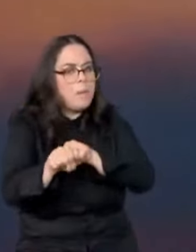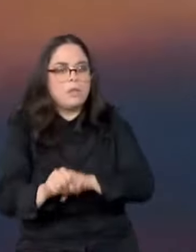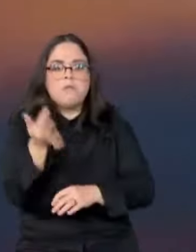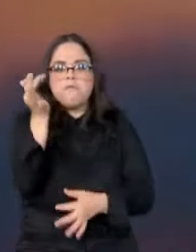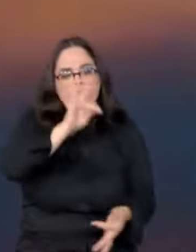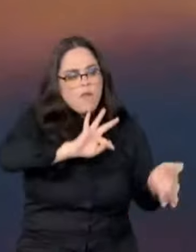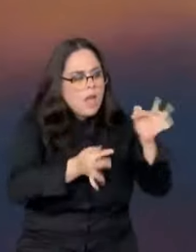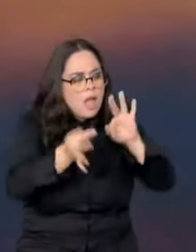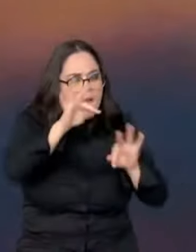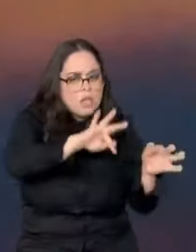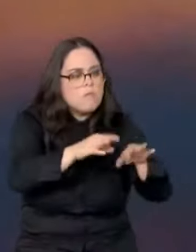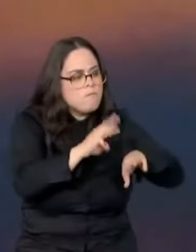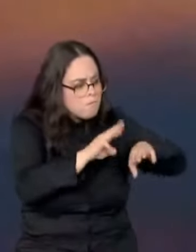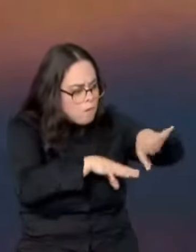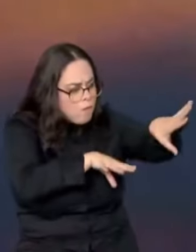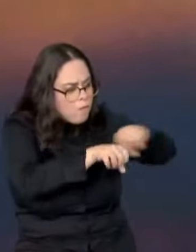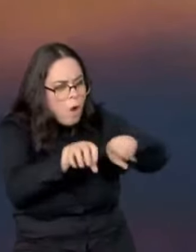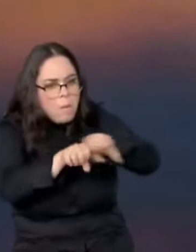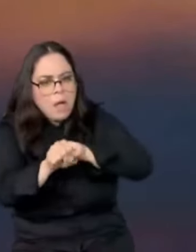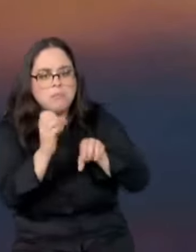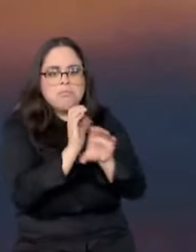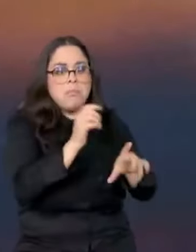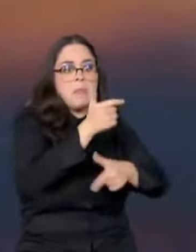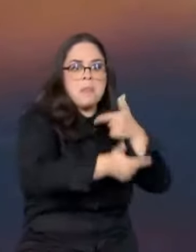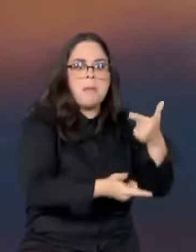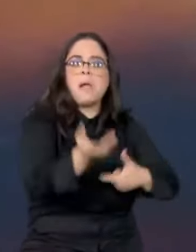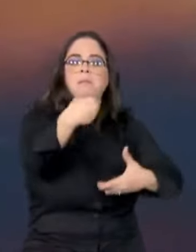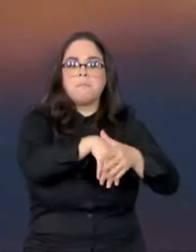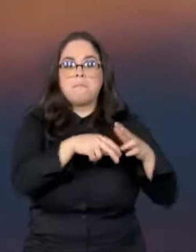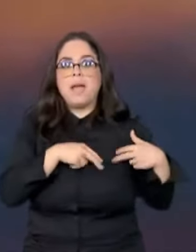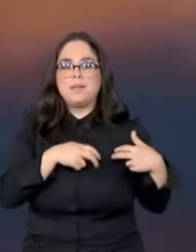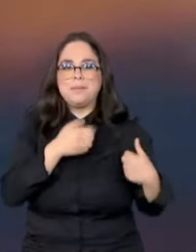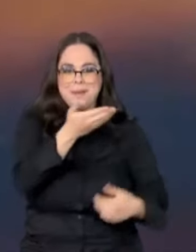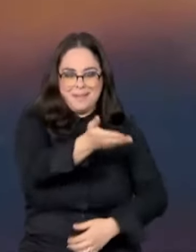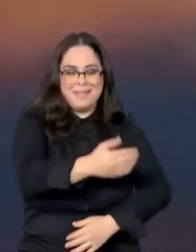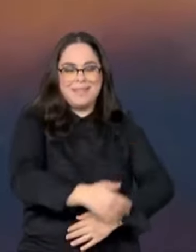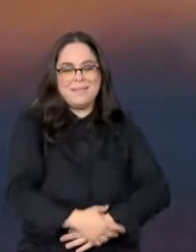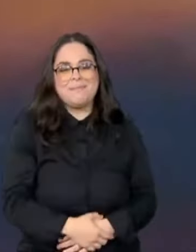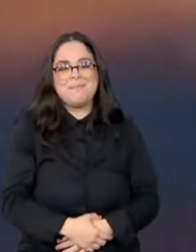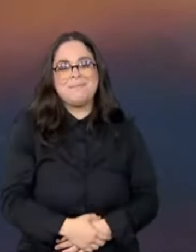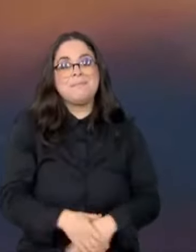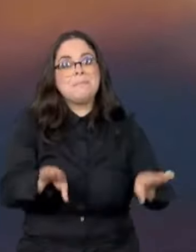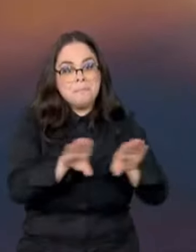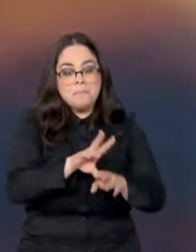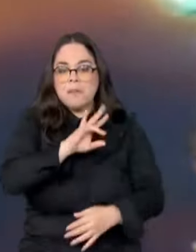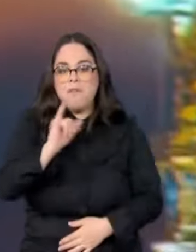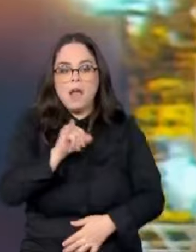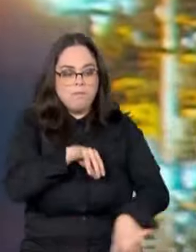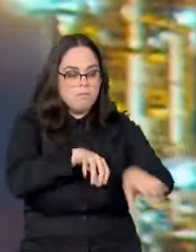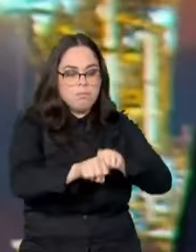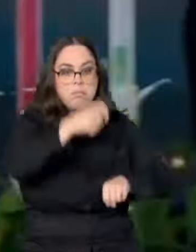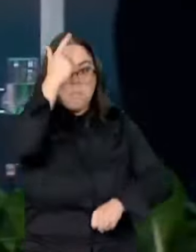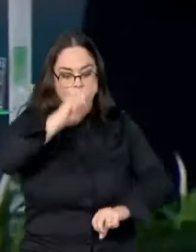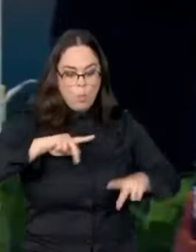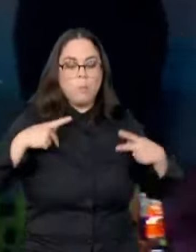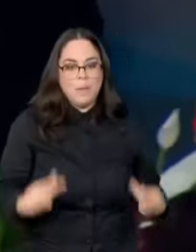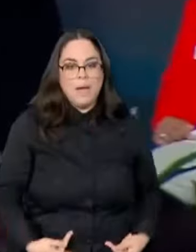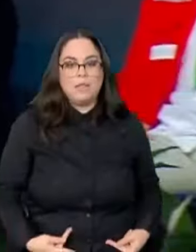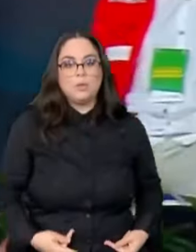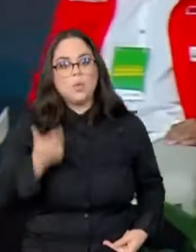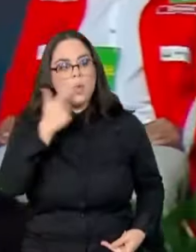físico, vai formar mais engenheiro para trabalhar na Petrobras. A gente vai formar mais gente